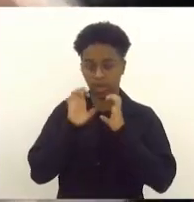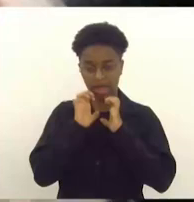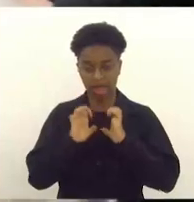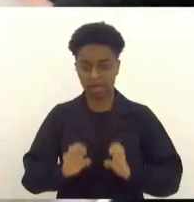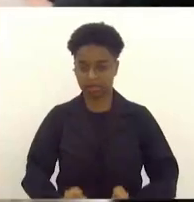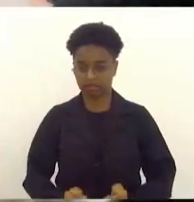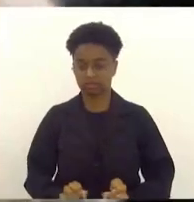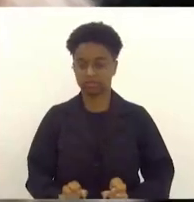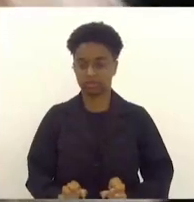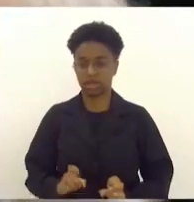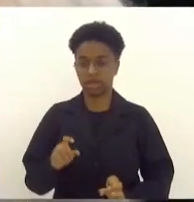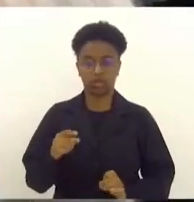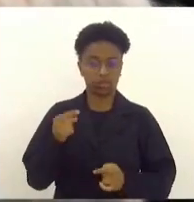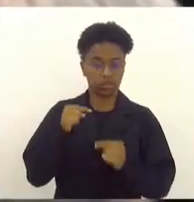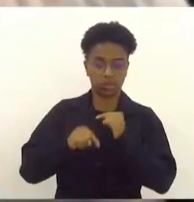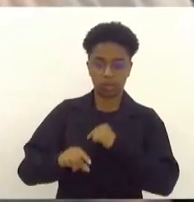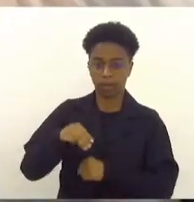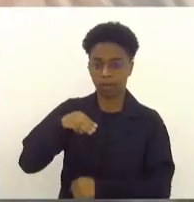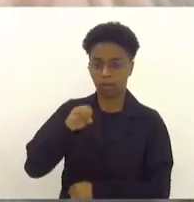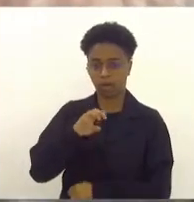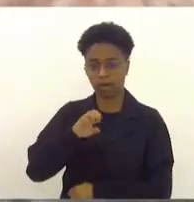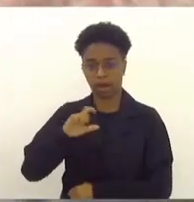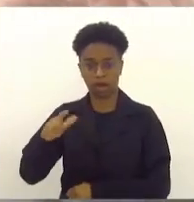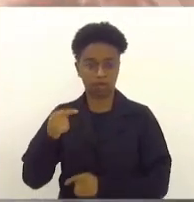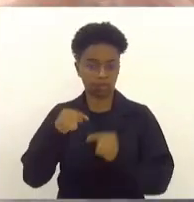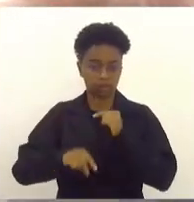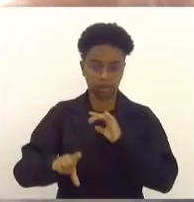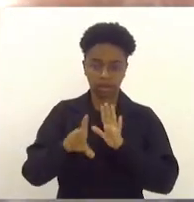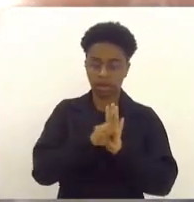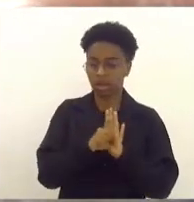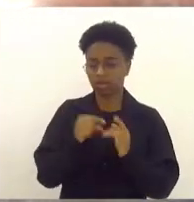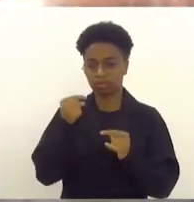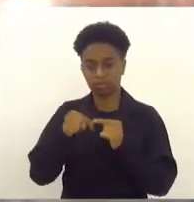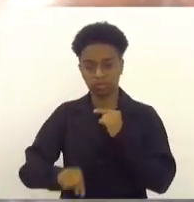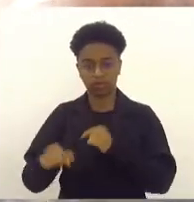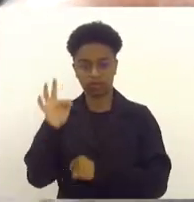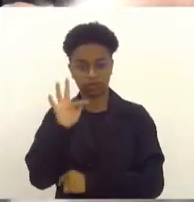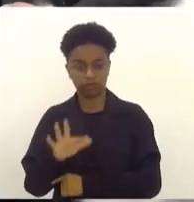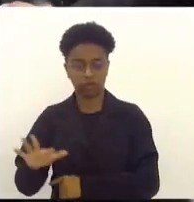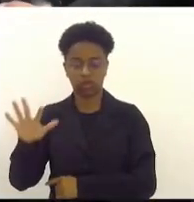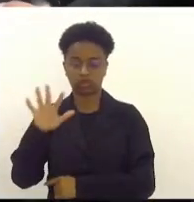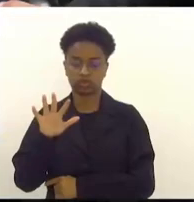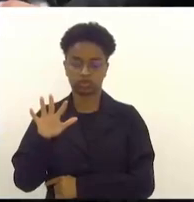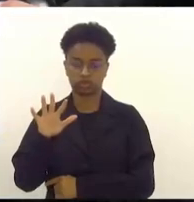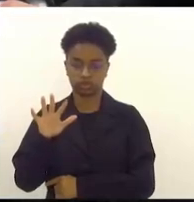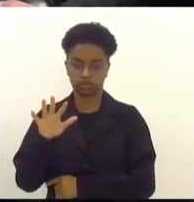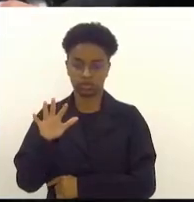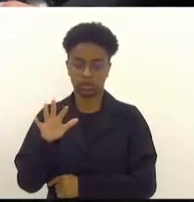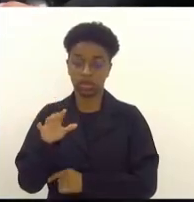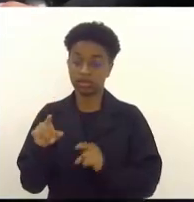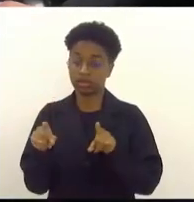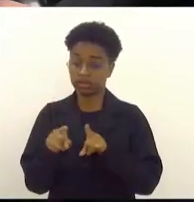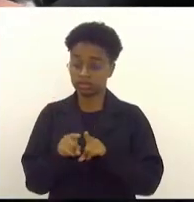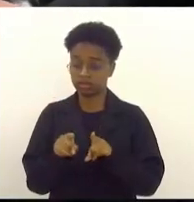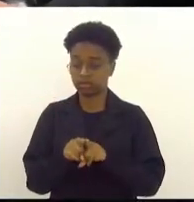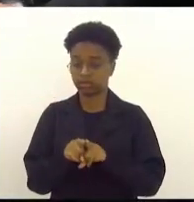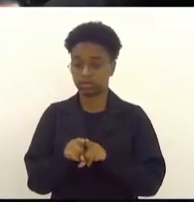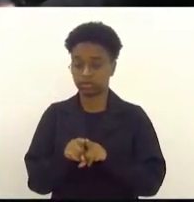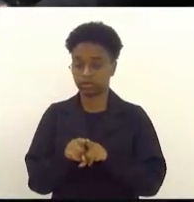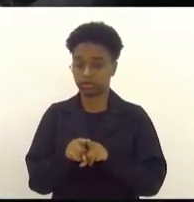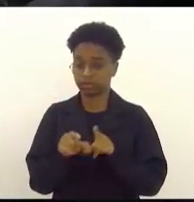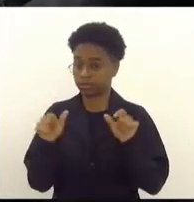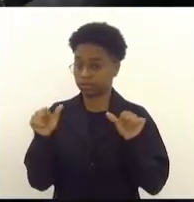Isto é imoral ilegal anti filosófico e ainda por cima